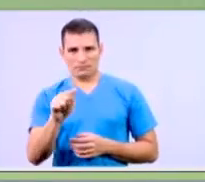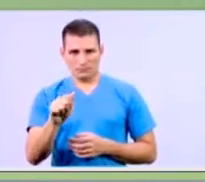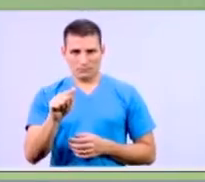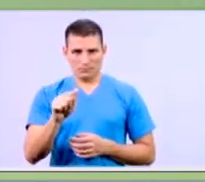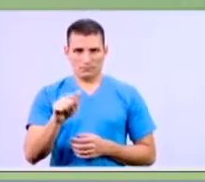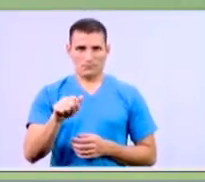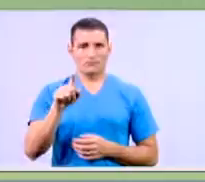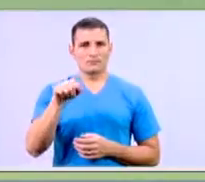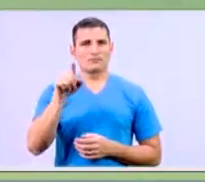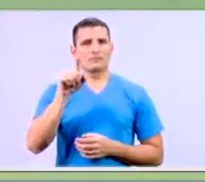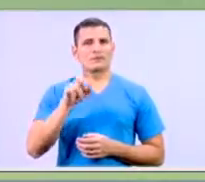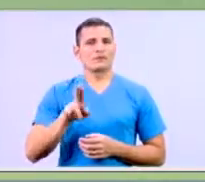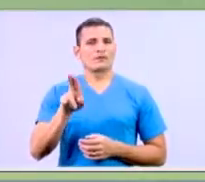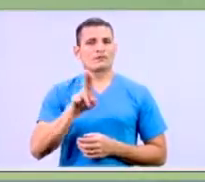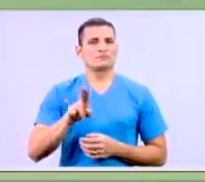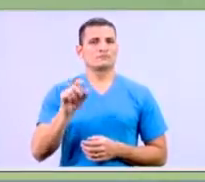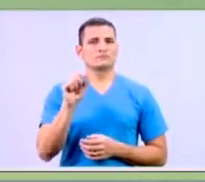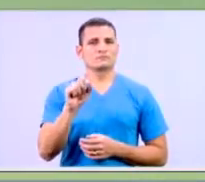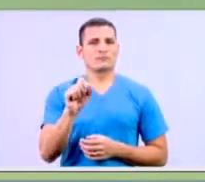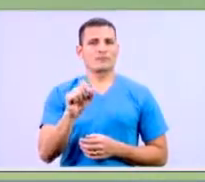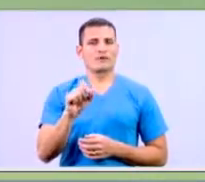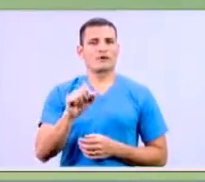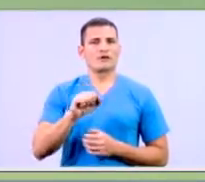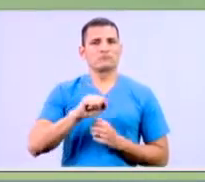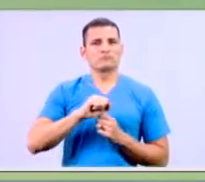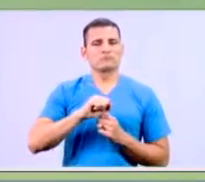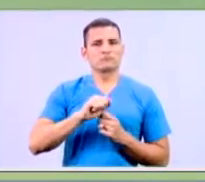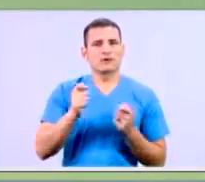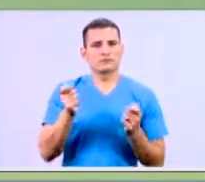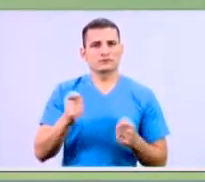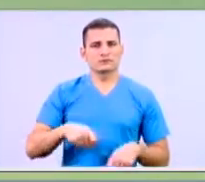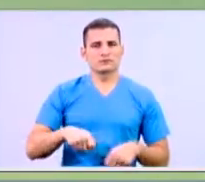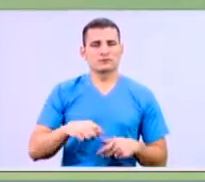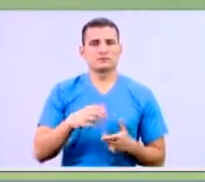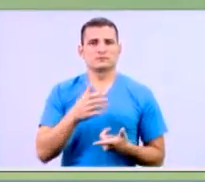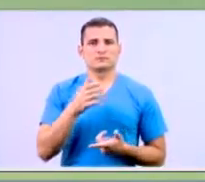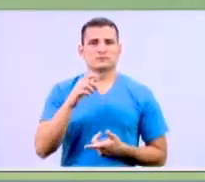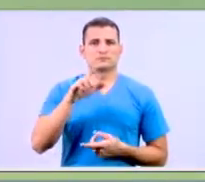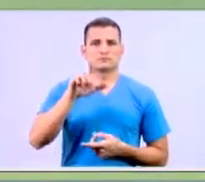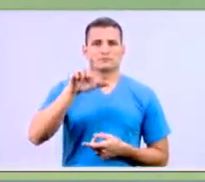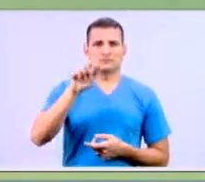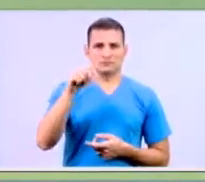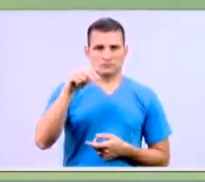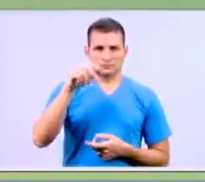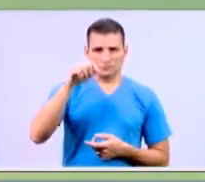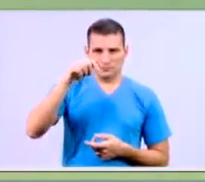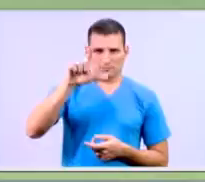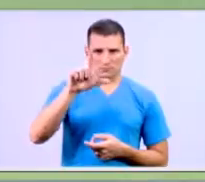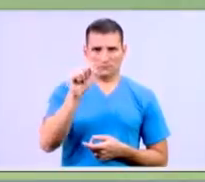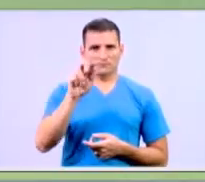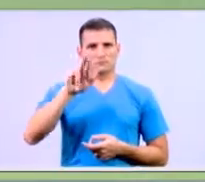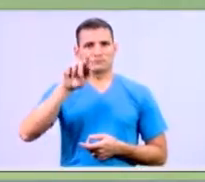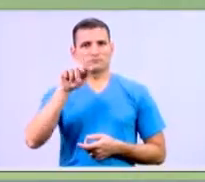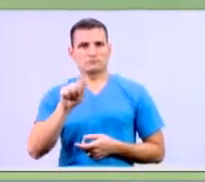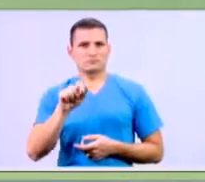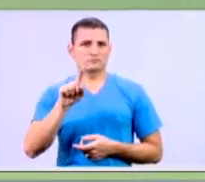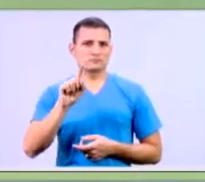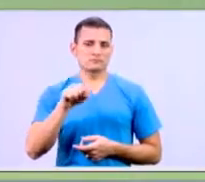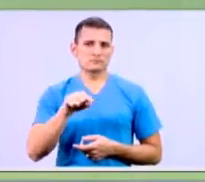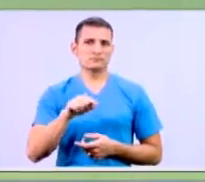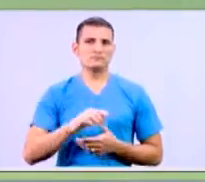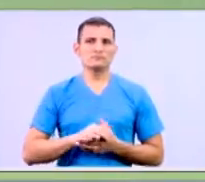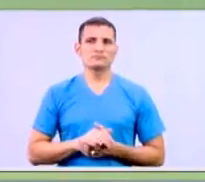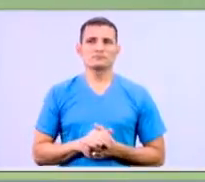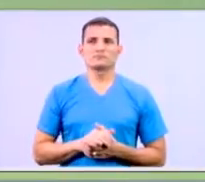utiliza toda a capacidade do meio. E se fosse, por exemplo, banda larga, a gente dividia essa capacidade do meio através